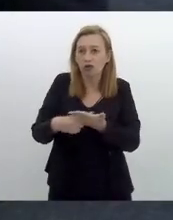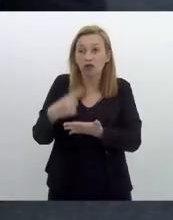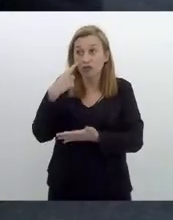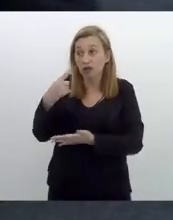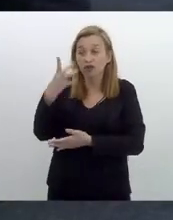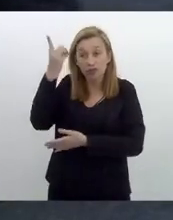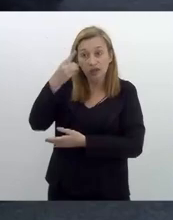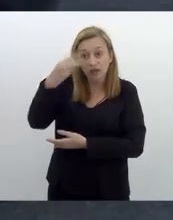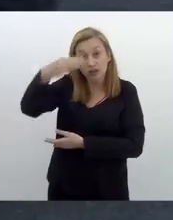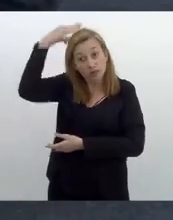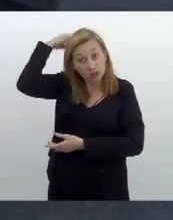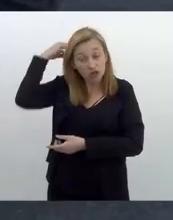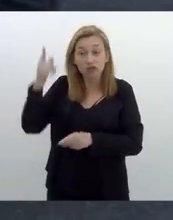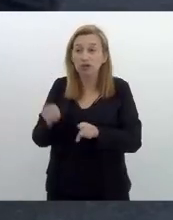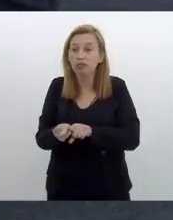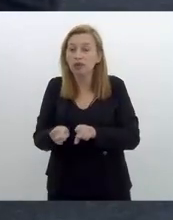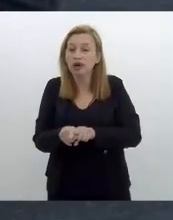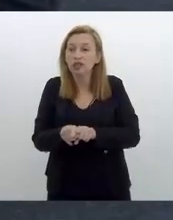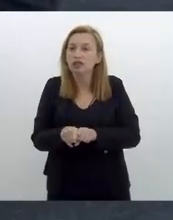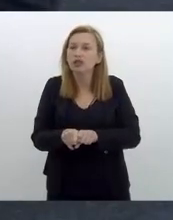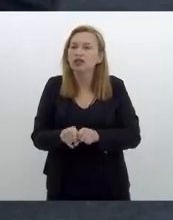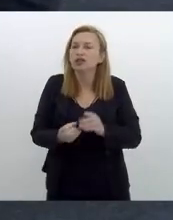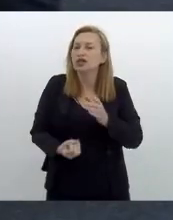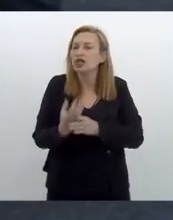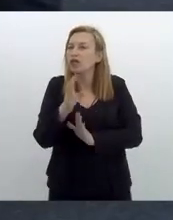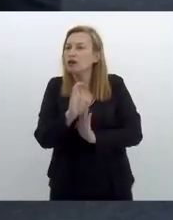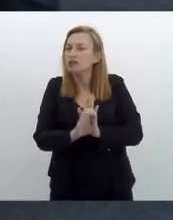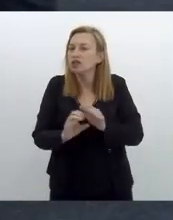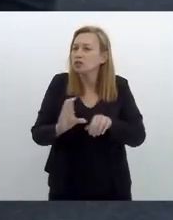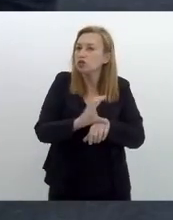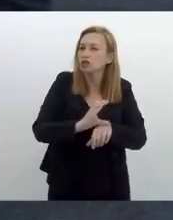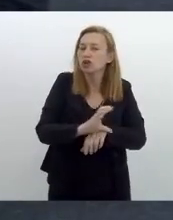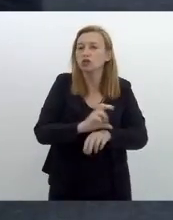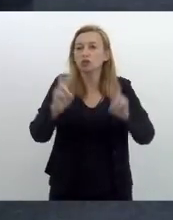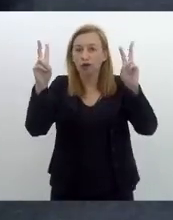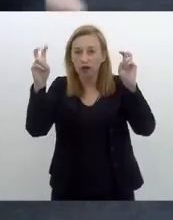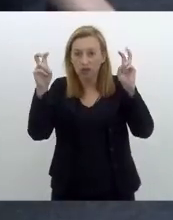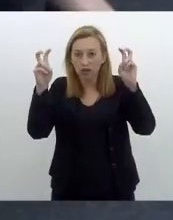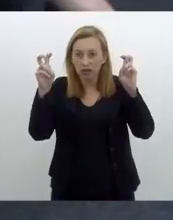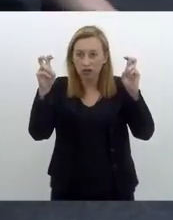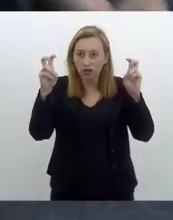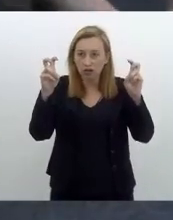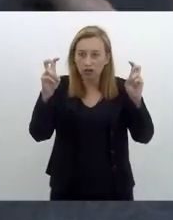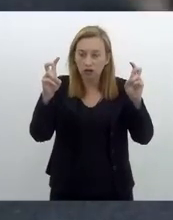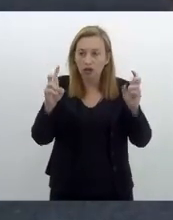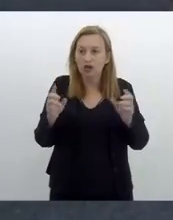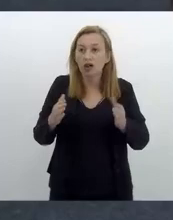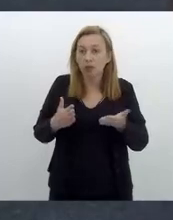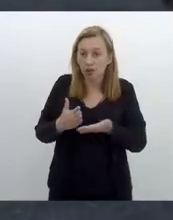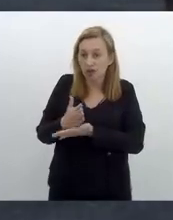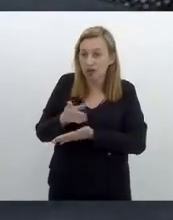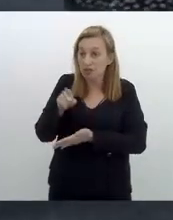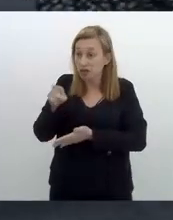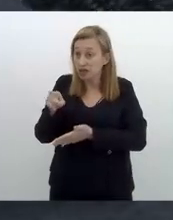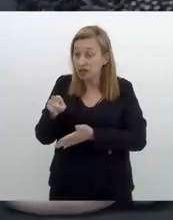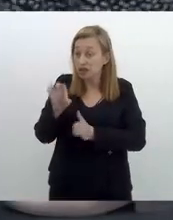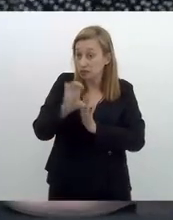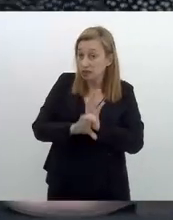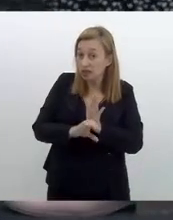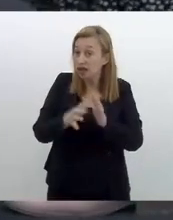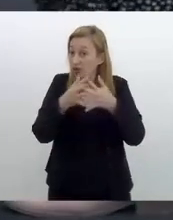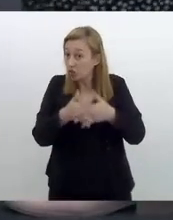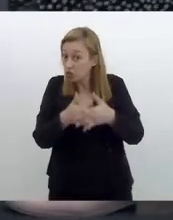deputado Márcio Pacheco a gente fazer uma emenda constitucional sobre isso posterior à aprovação dessa emenda que é muito complexa